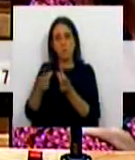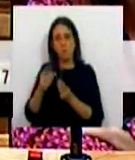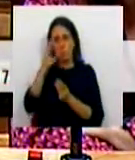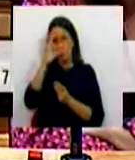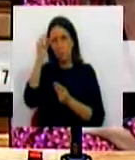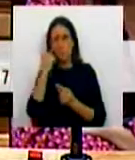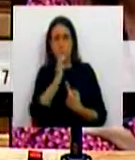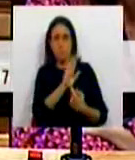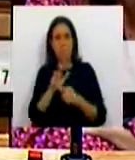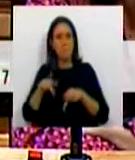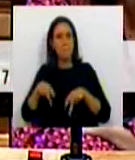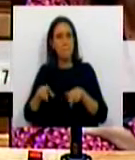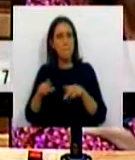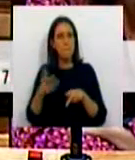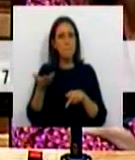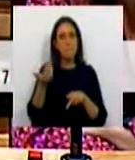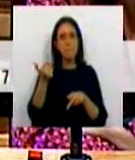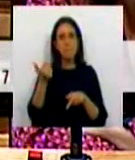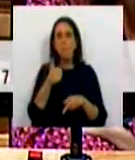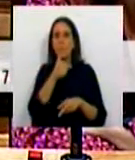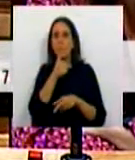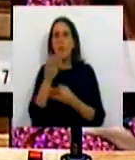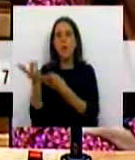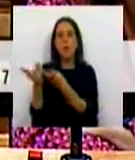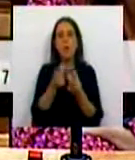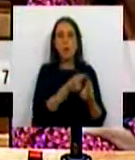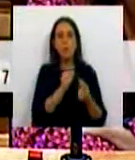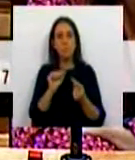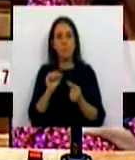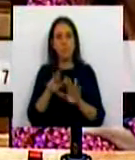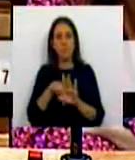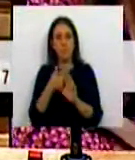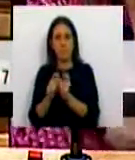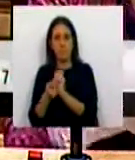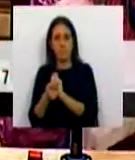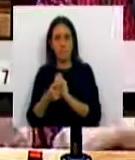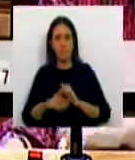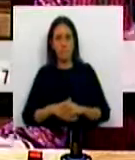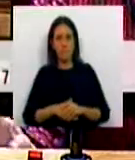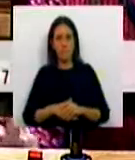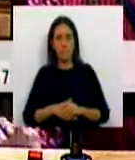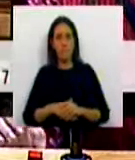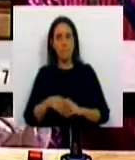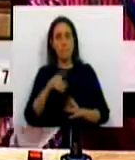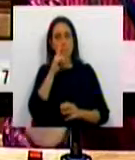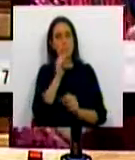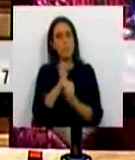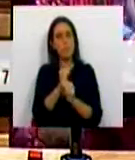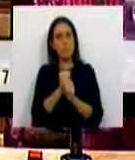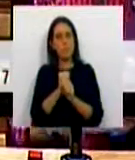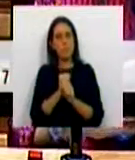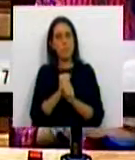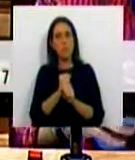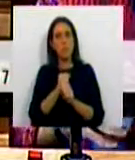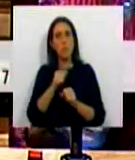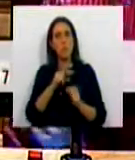miopia metodológica do cálculo do ajustamento estrutural no contexto de reformas. Uma política sobre as qualificações dos trabalhadores que